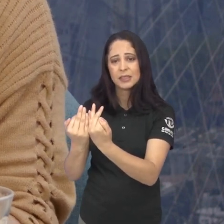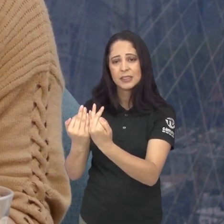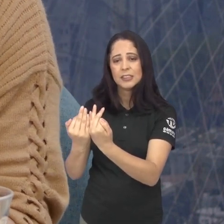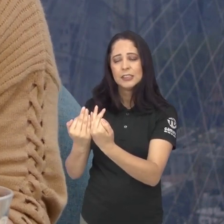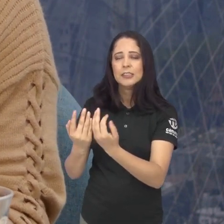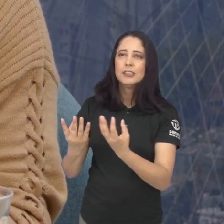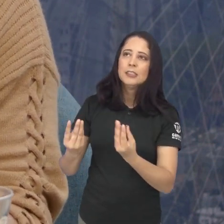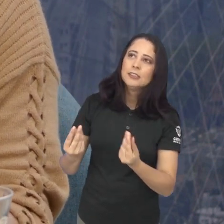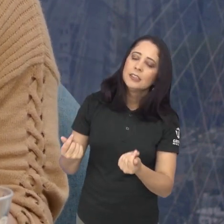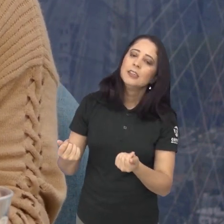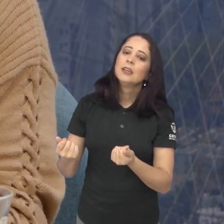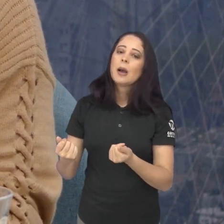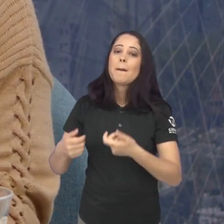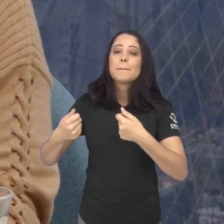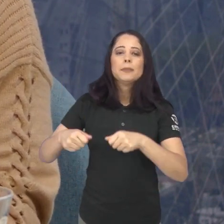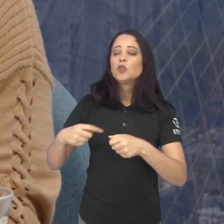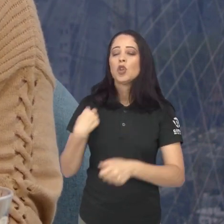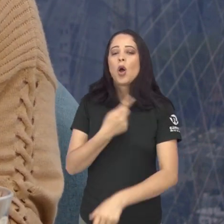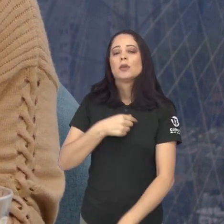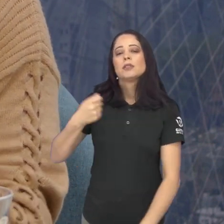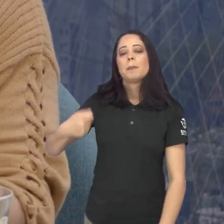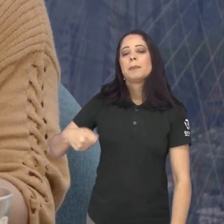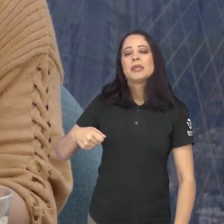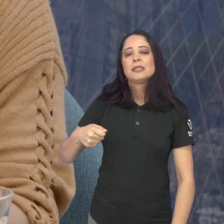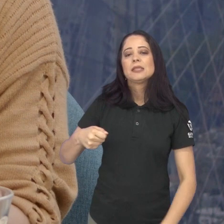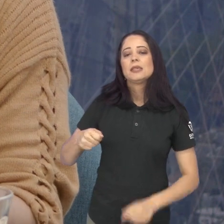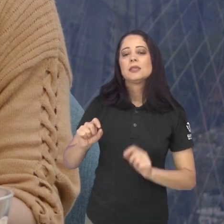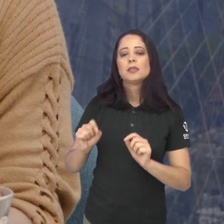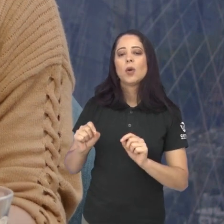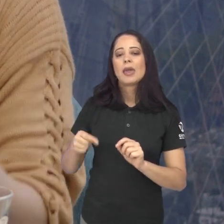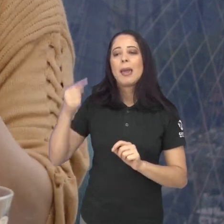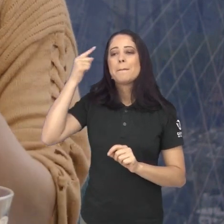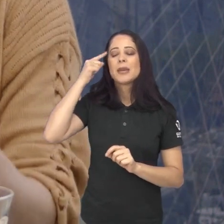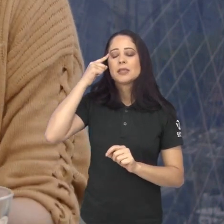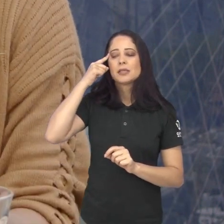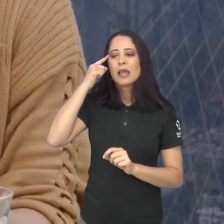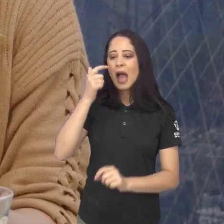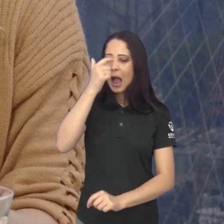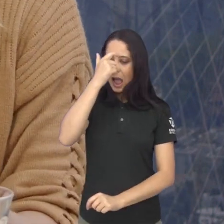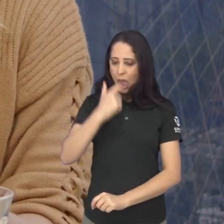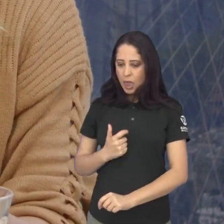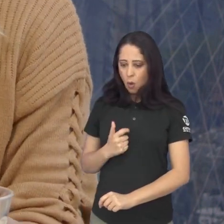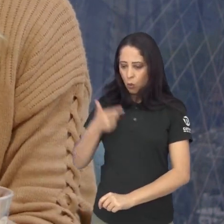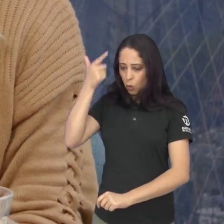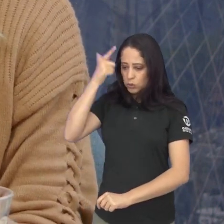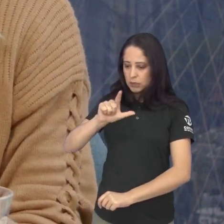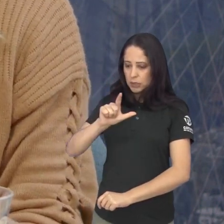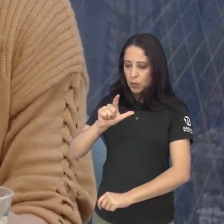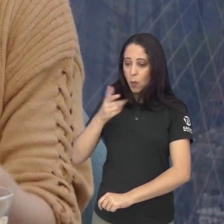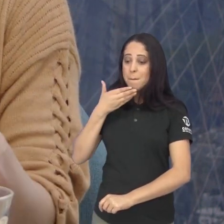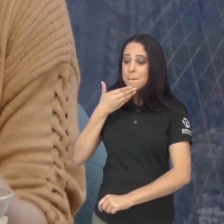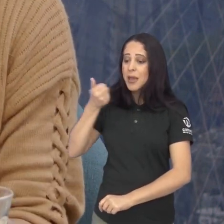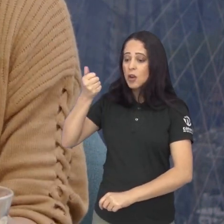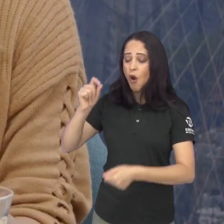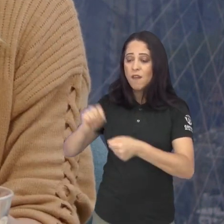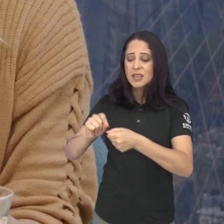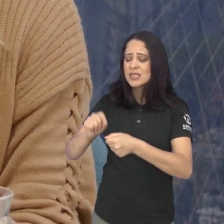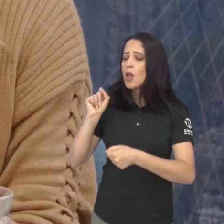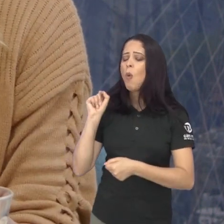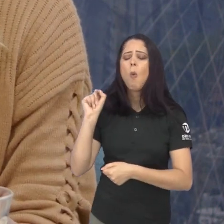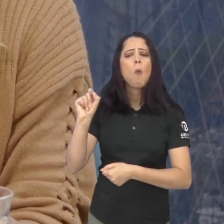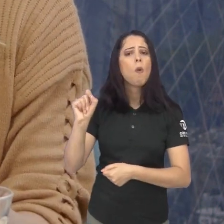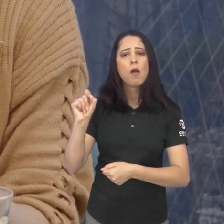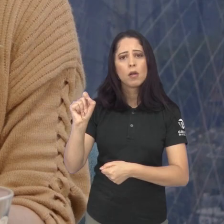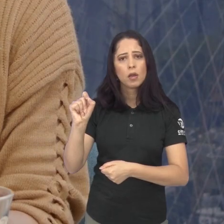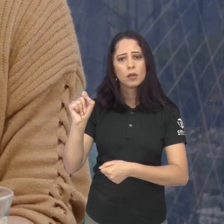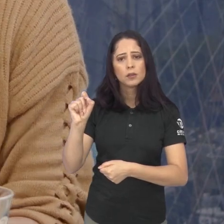utópico, mas eu acho que a gente tem que se apegar o que é o melhor que você consegue fazer hoje, na sua